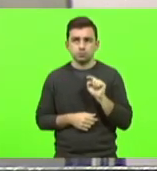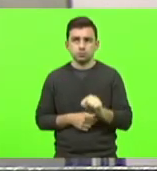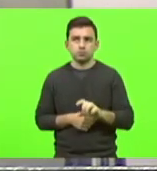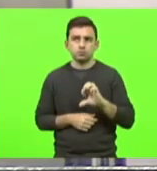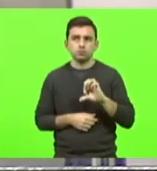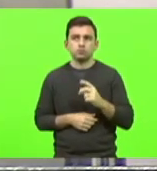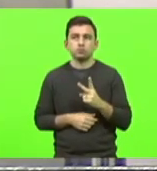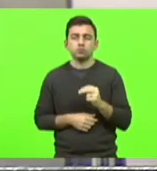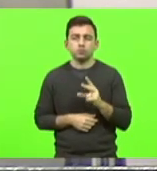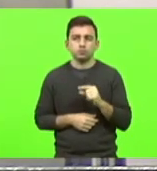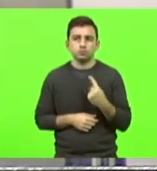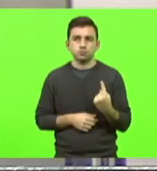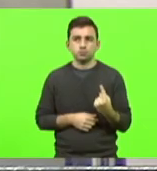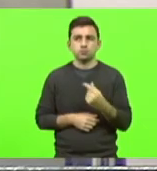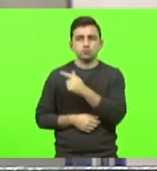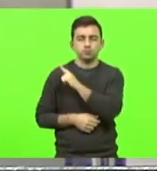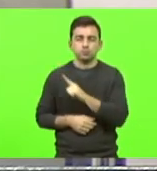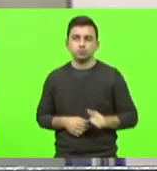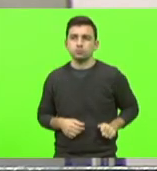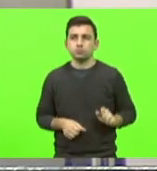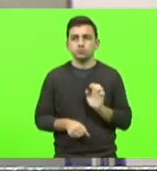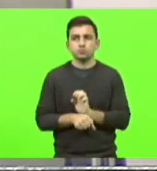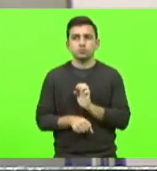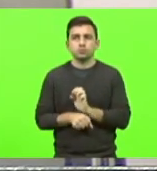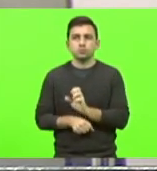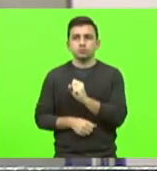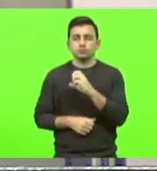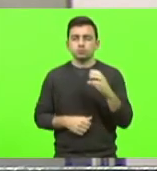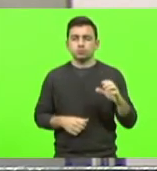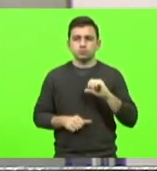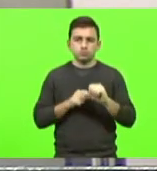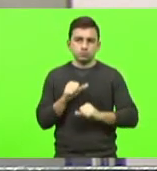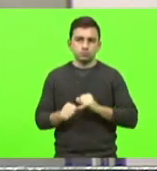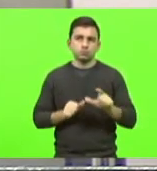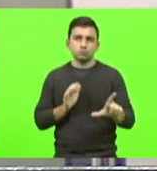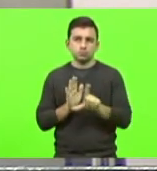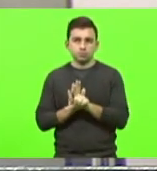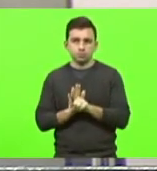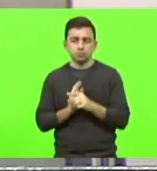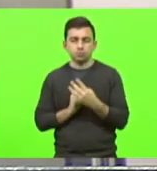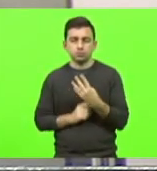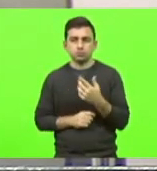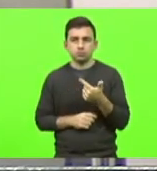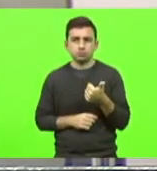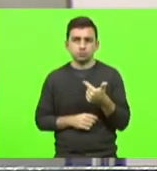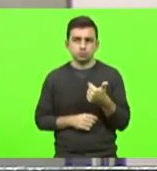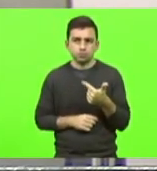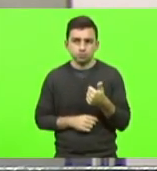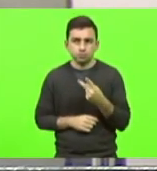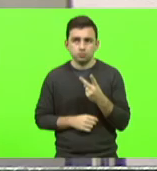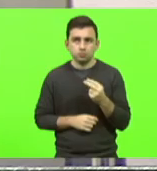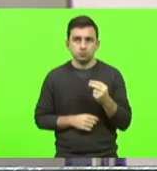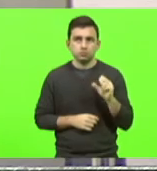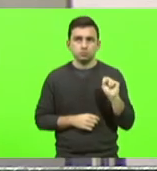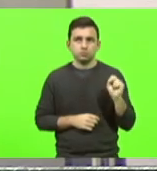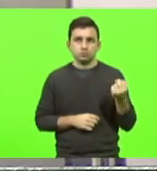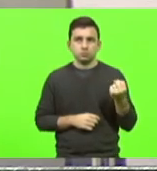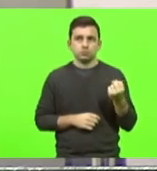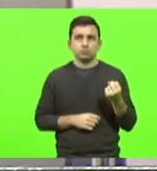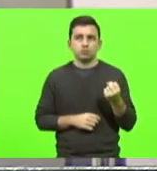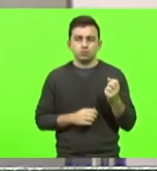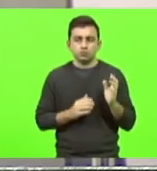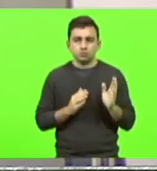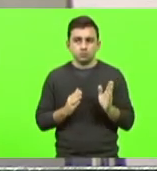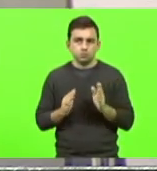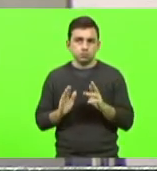2021 autor Governo do Estado de Santa Catarina Altera a lei complementar 412/2008 que dispõe sobre a organização do regime